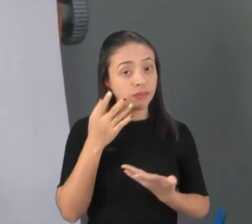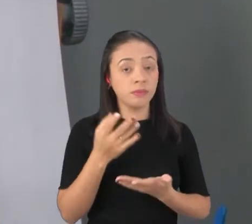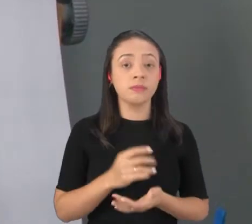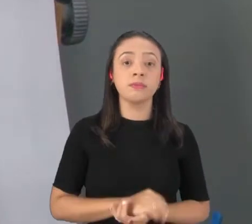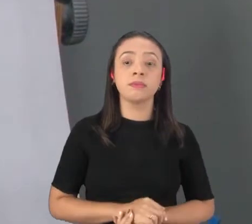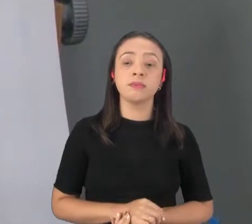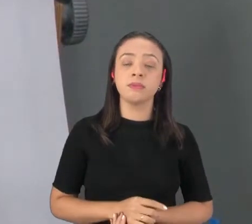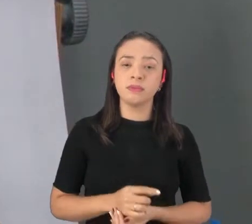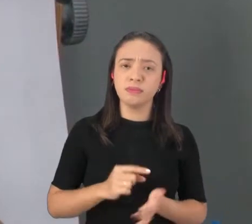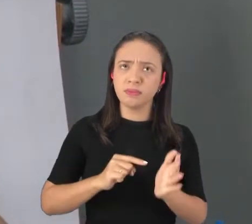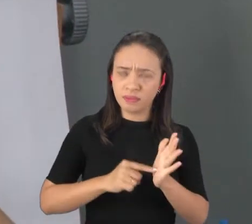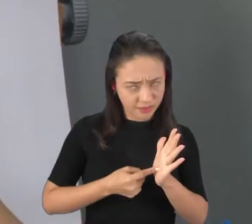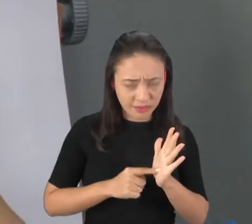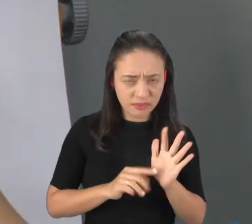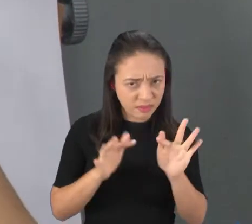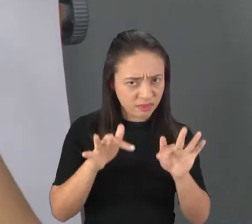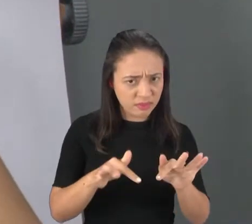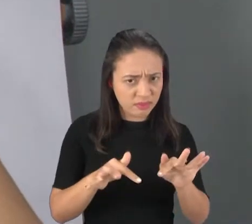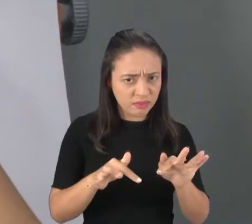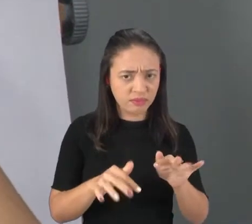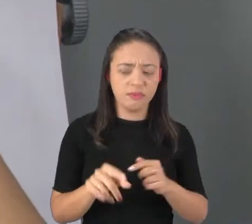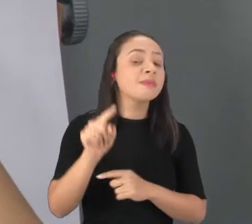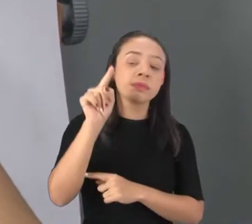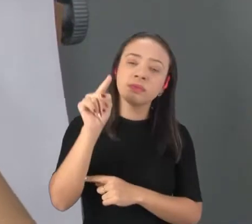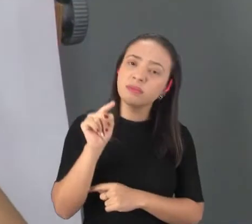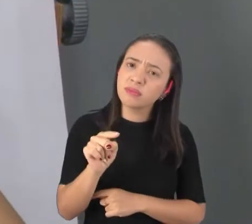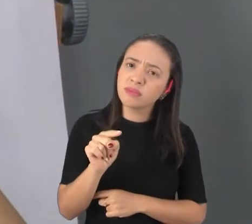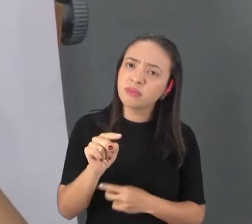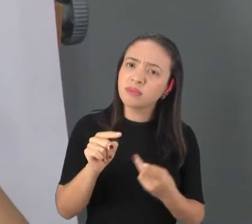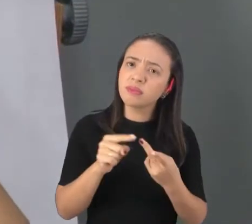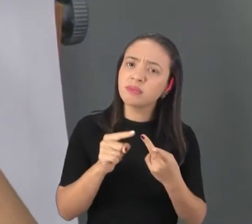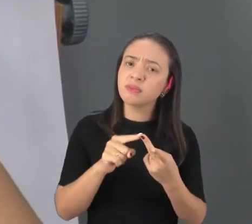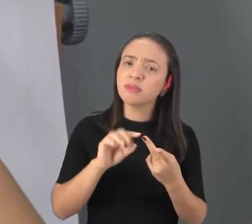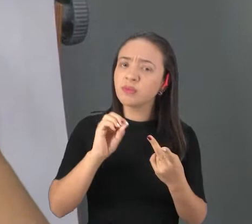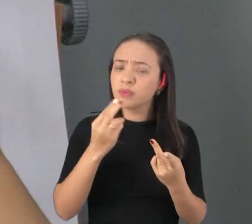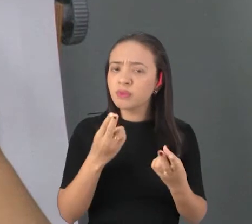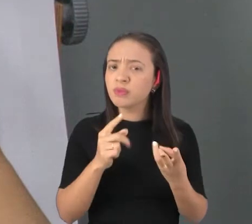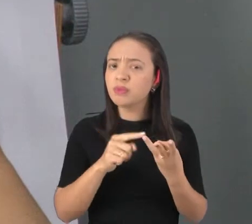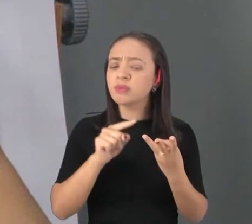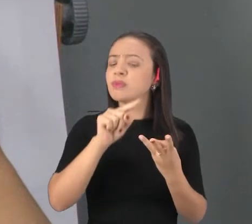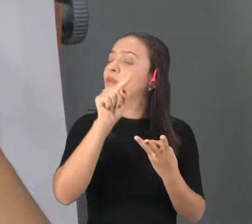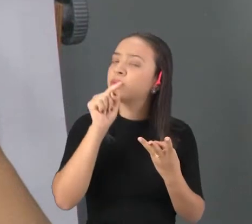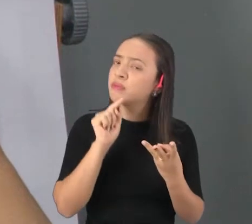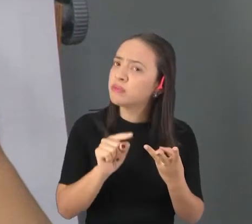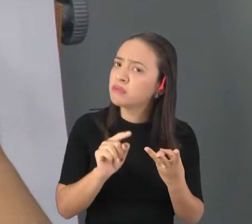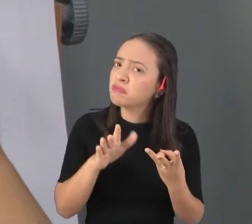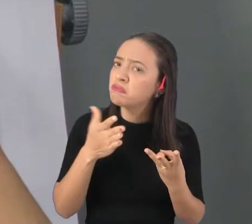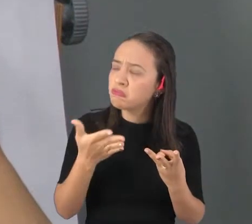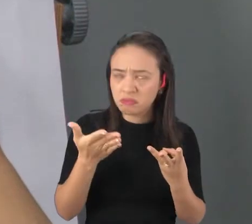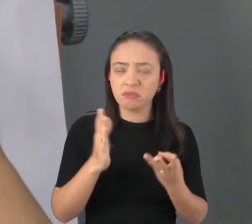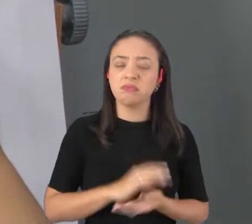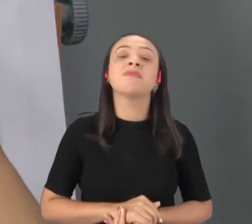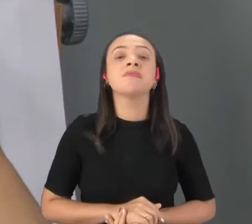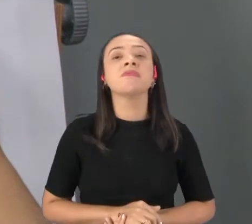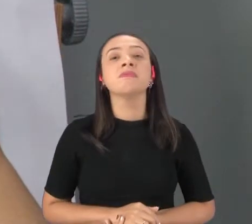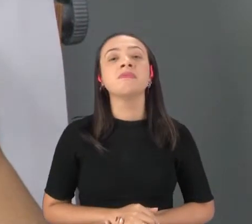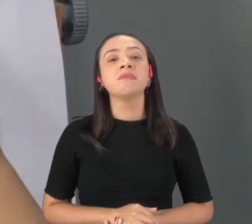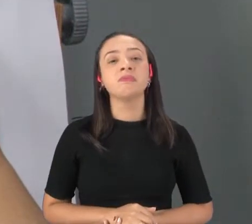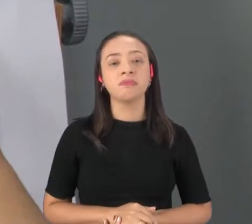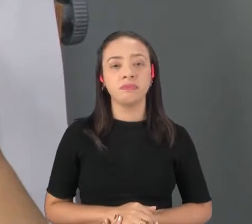usar sinal de ponto final, ponto de exclamação aqui, ó, ou ponto de interrogação,